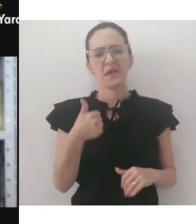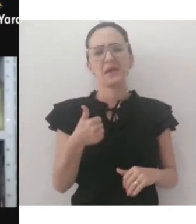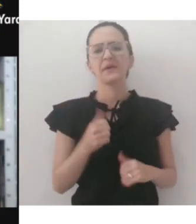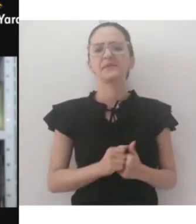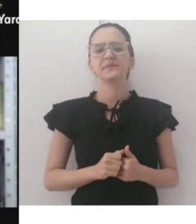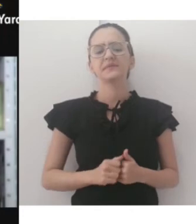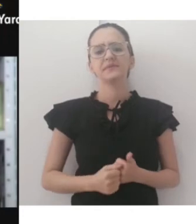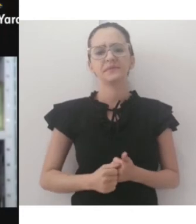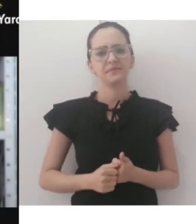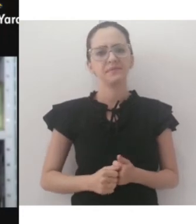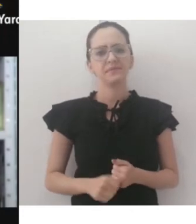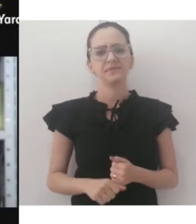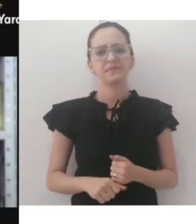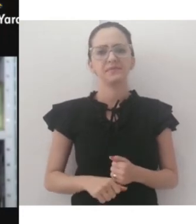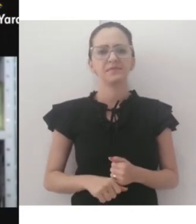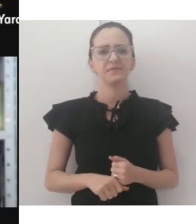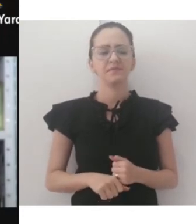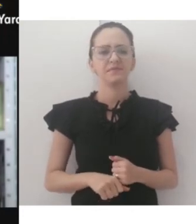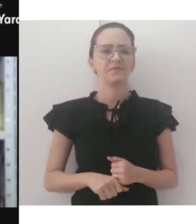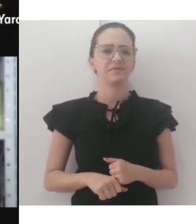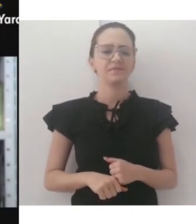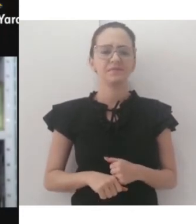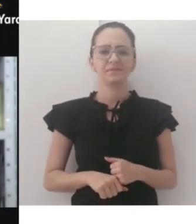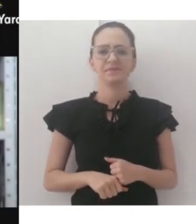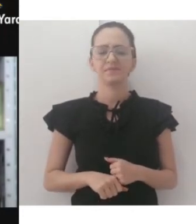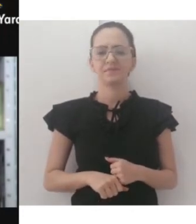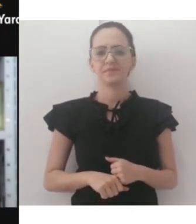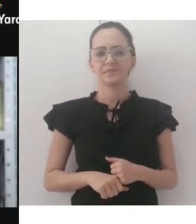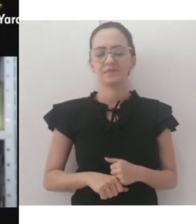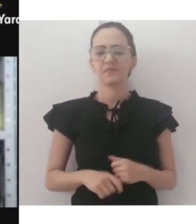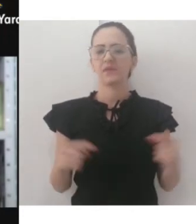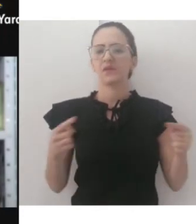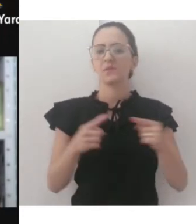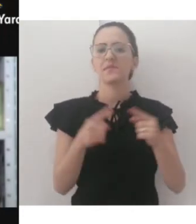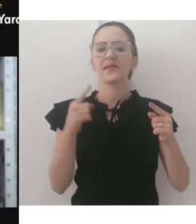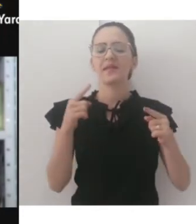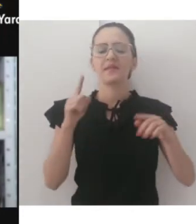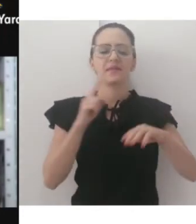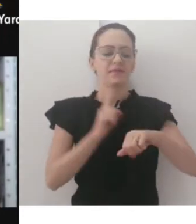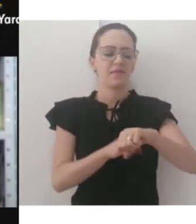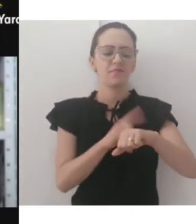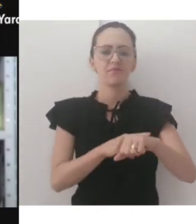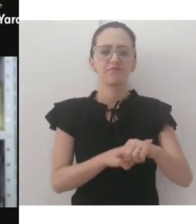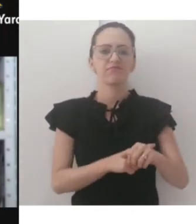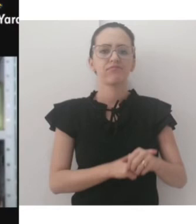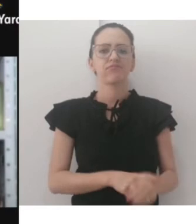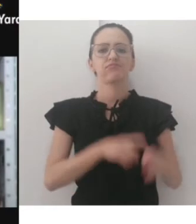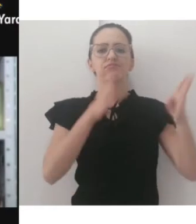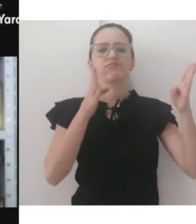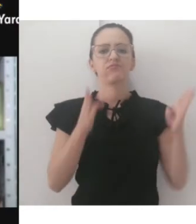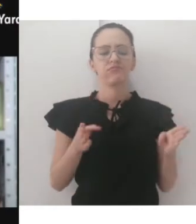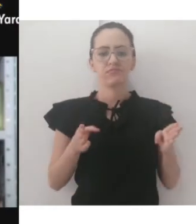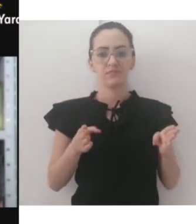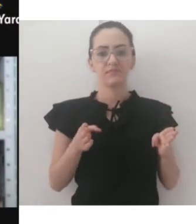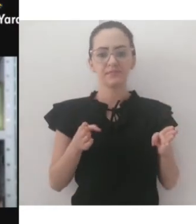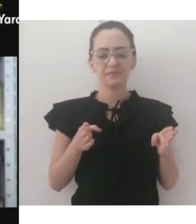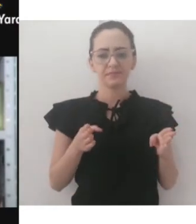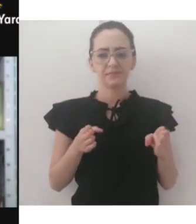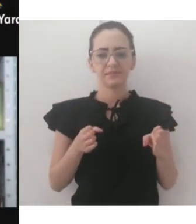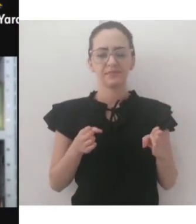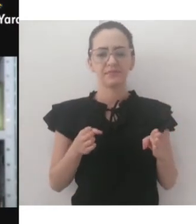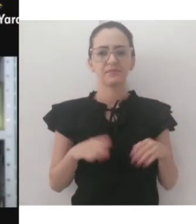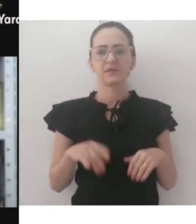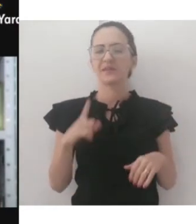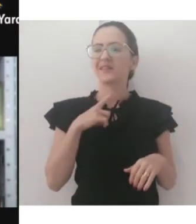2 horas muito bem produtivas. Você não precisa ser. Você tem que abrir o que eu chamo de janela de tempo. O que é